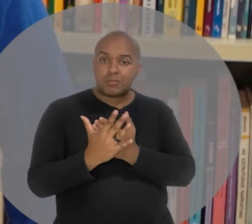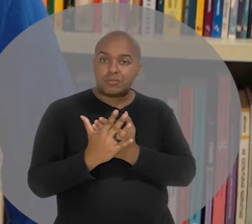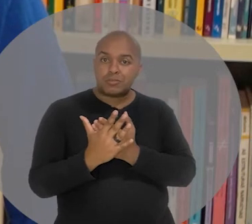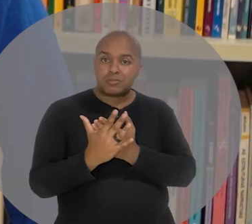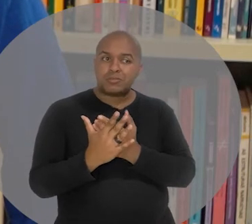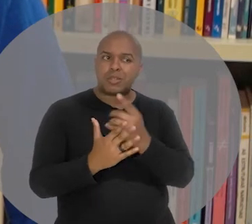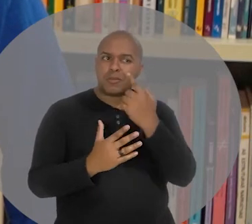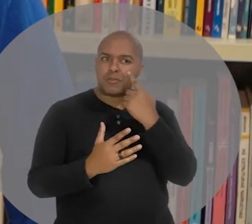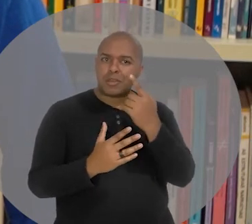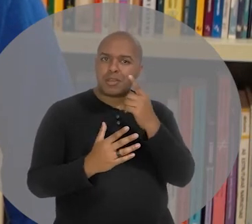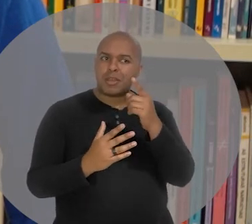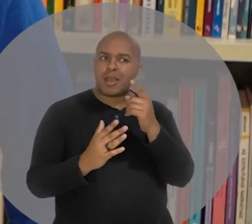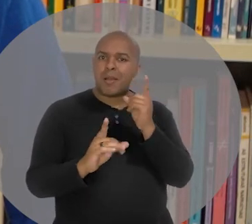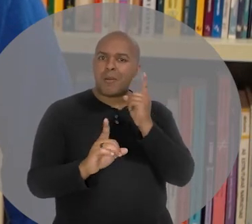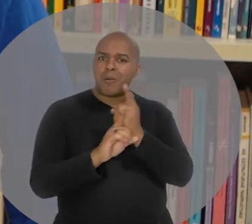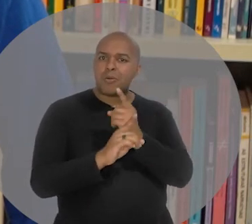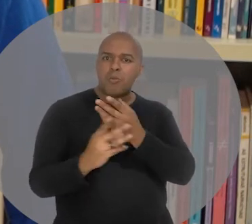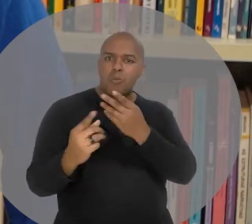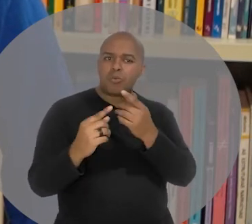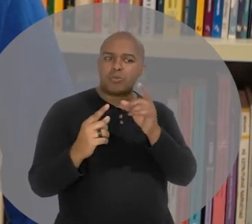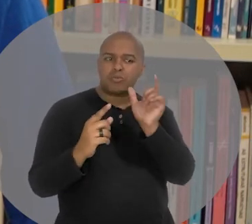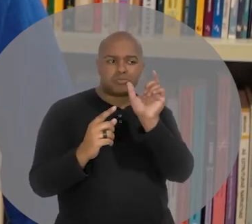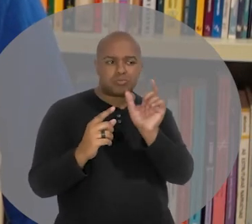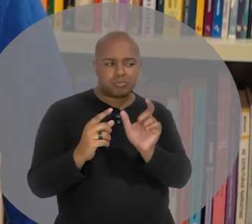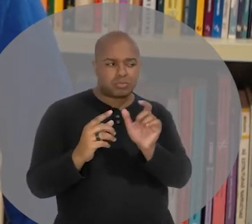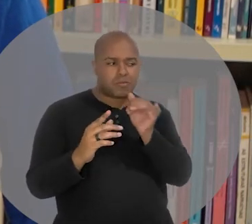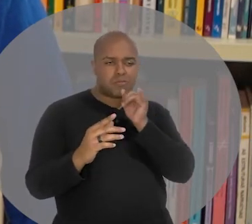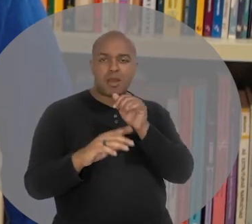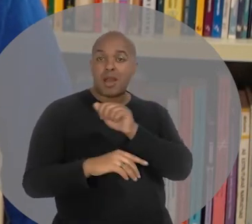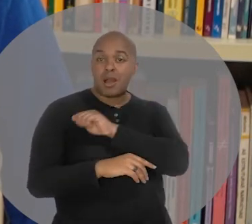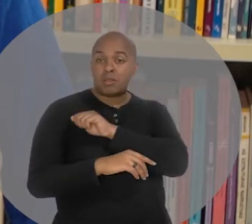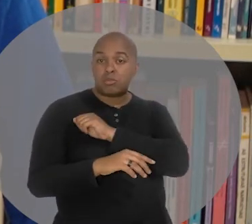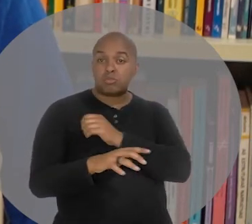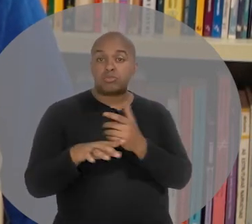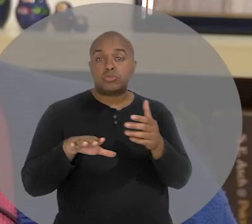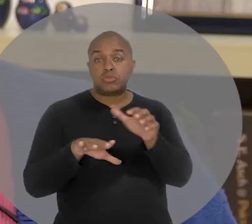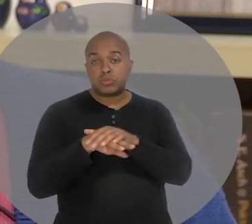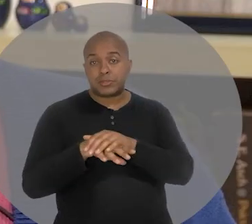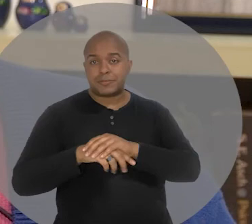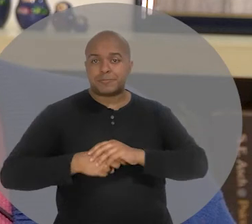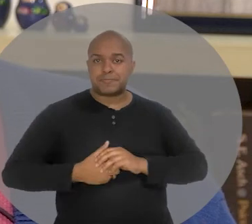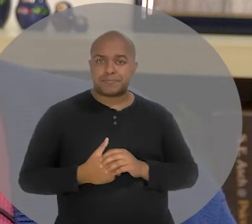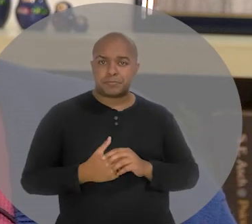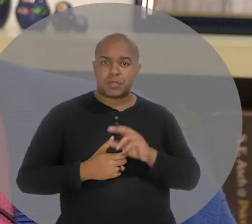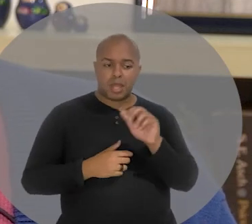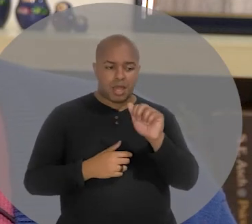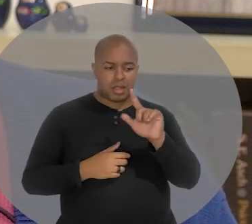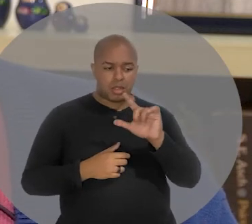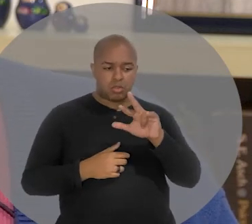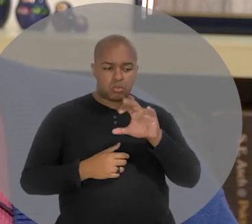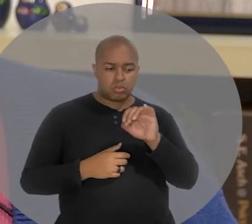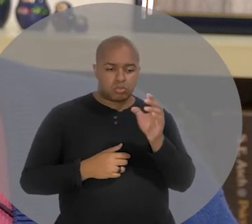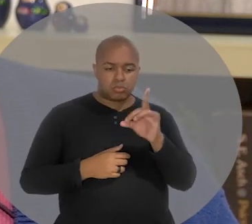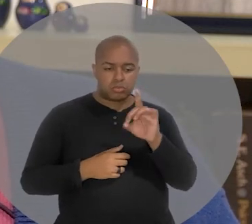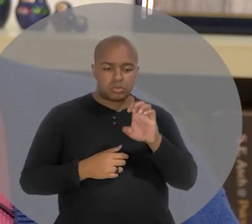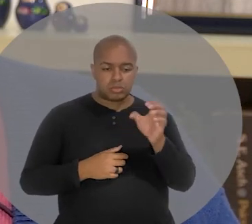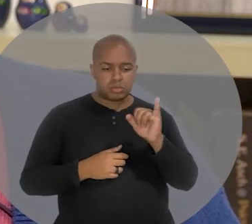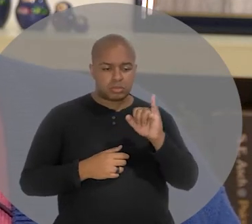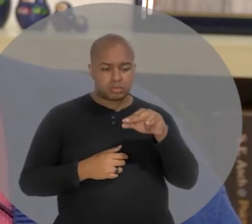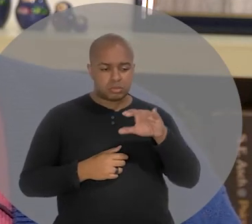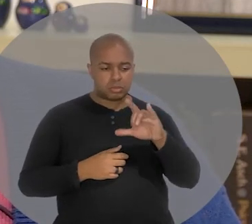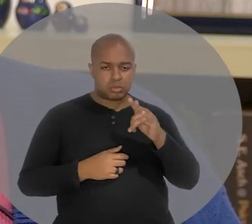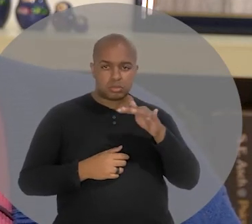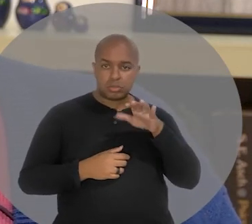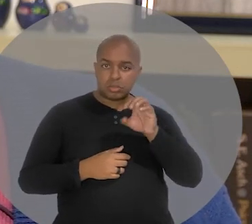vejo que aparece muito uma nomenclatura de aluno de inclusão, né? Aluno de inclusão já é